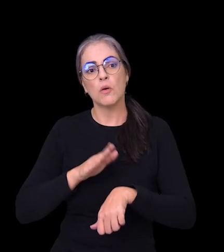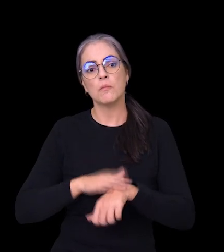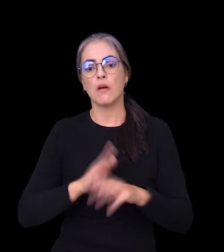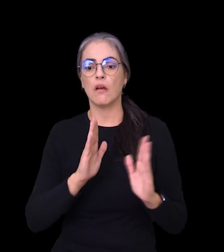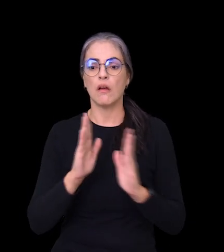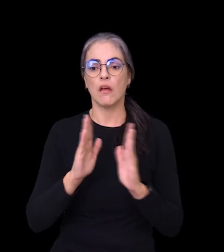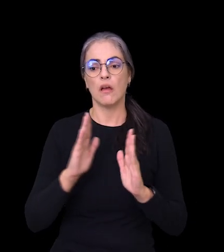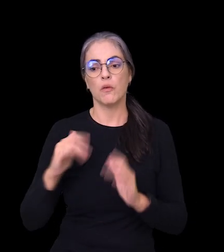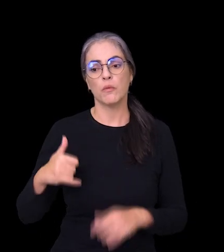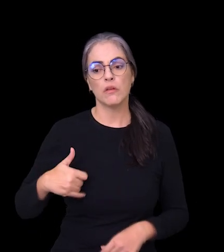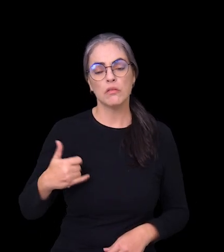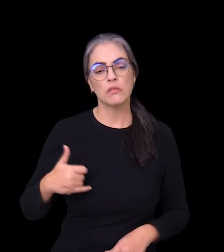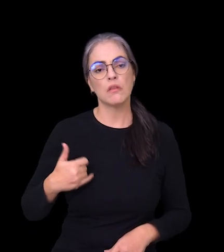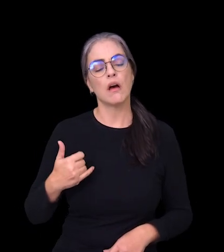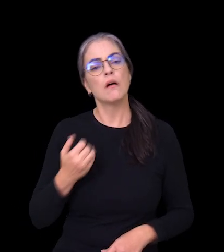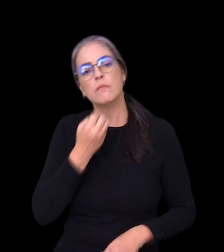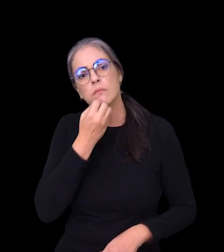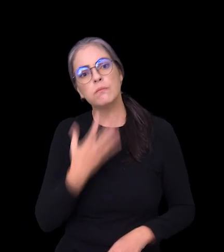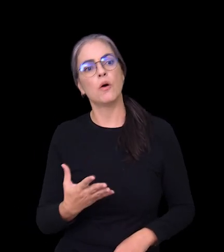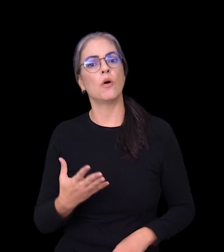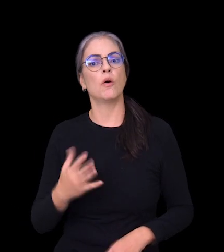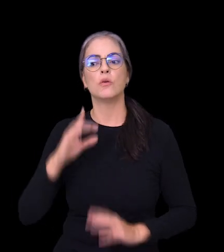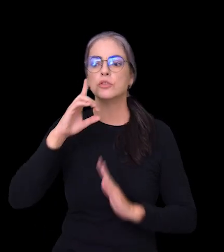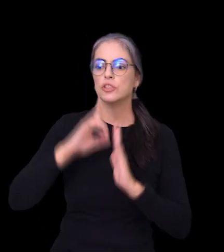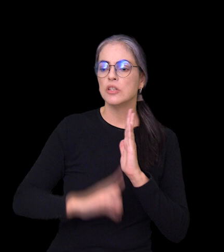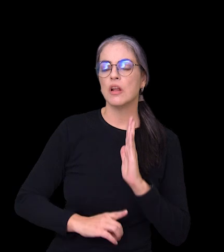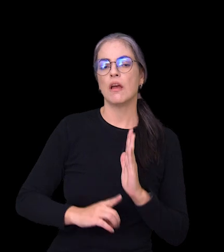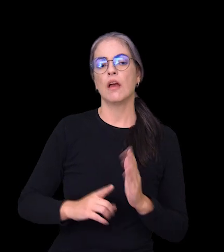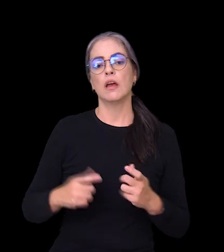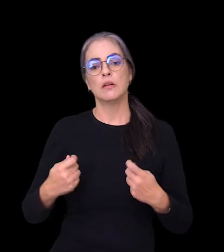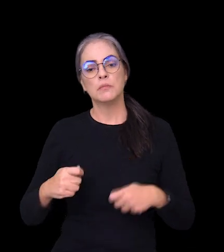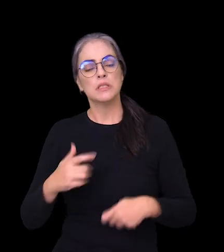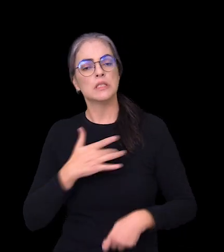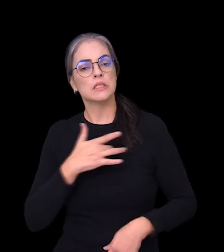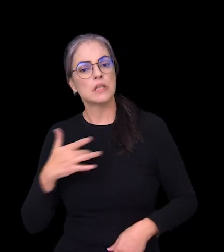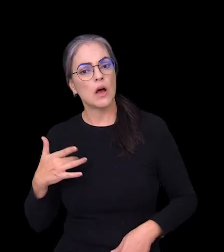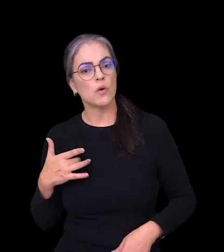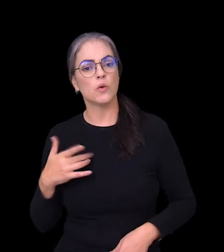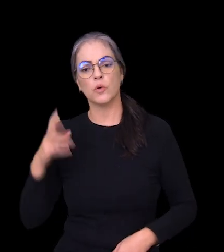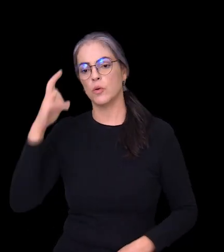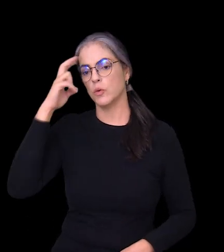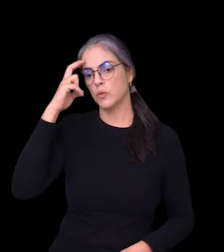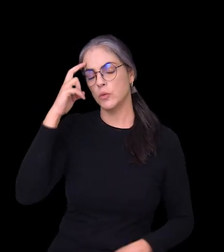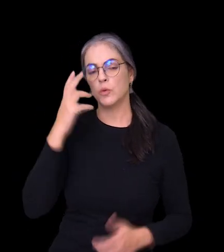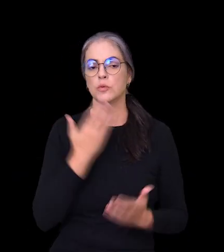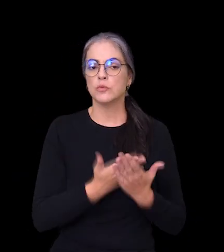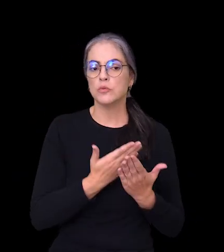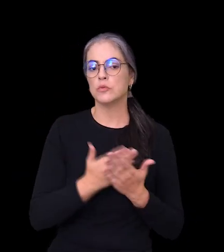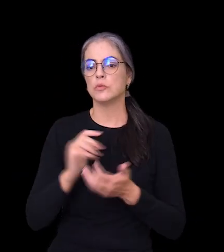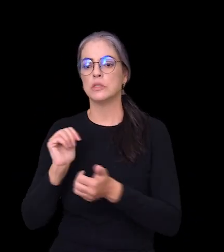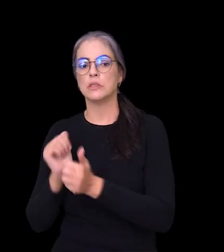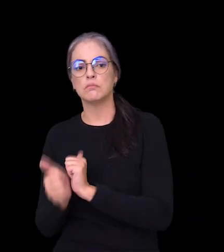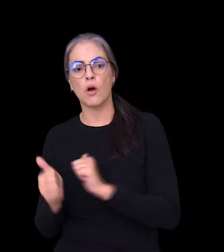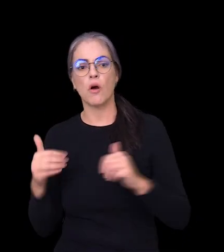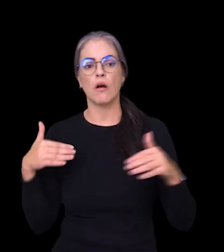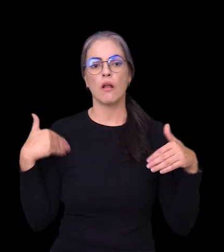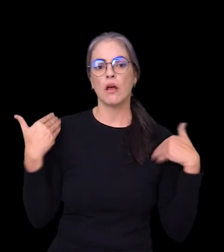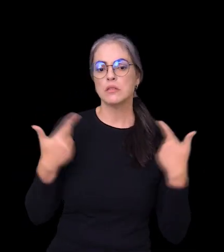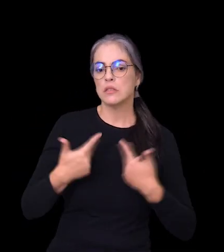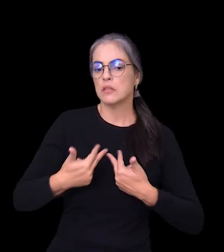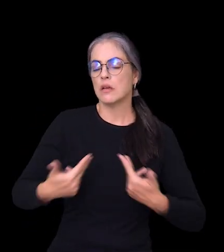direitos. Então, de acesso à cultura, acesso à saúde, acesso ao lazer, ao esporte. E isso tem melhorado no